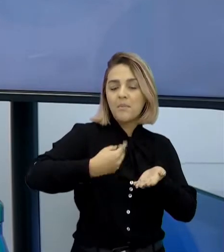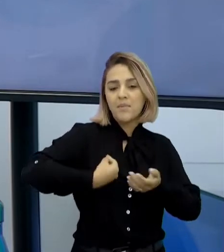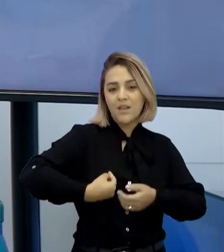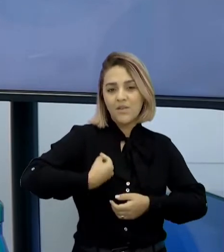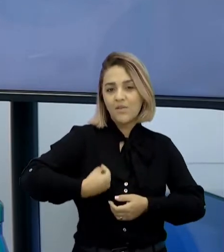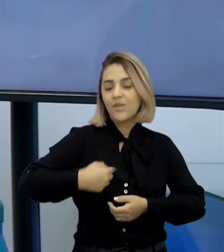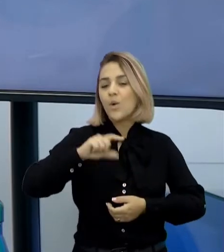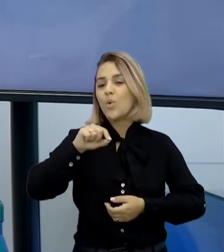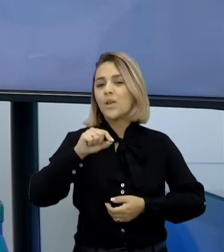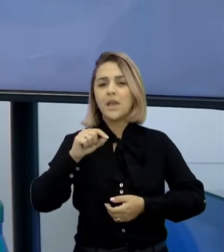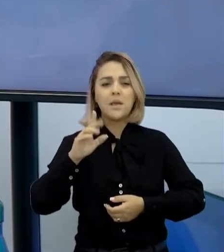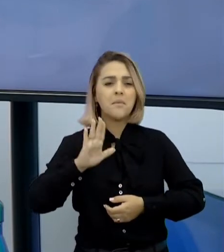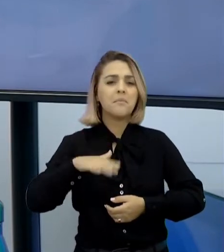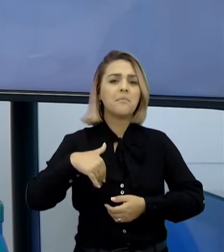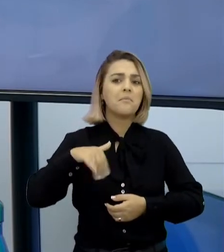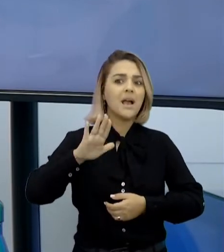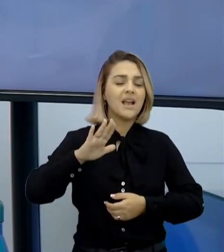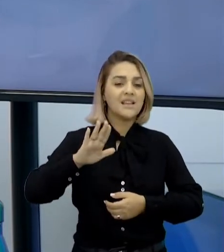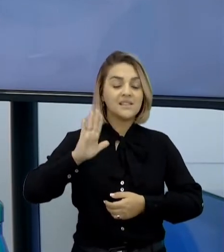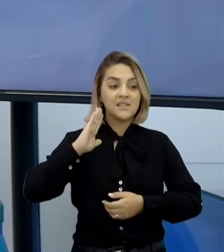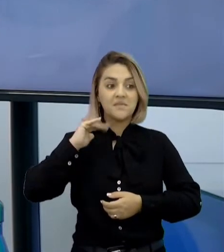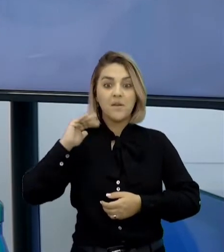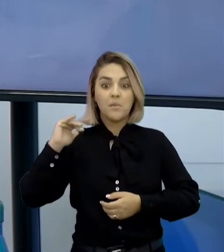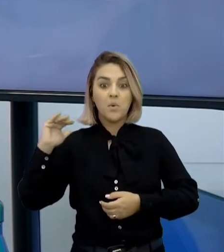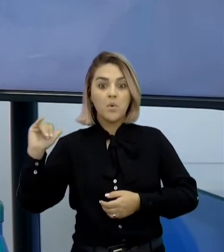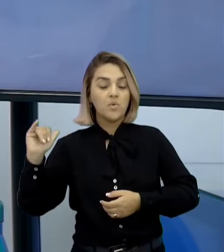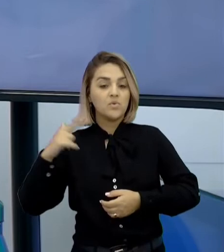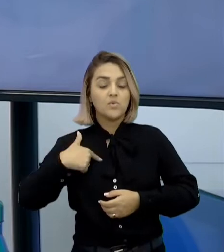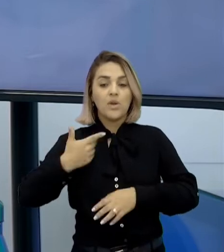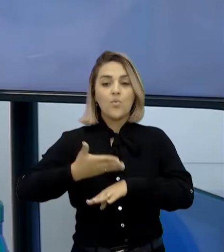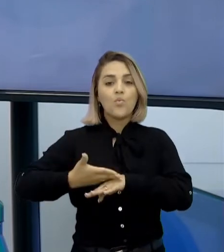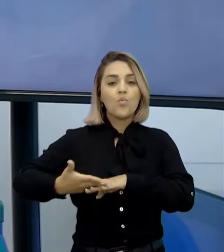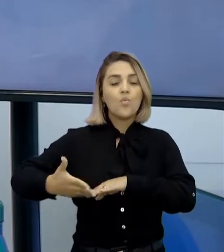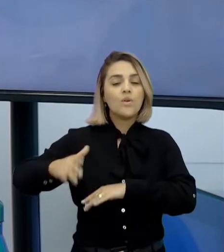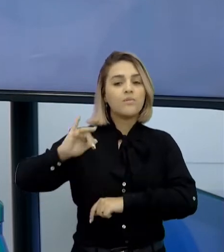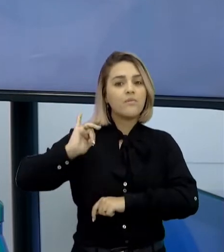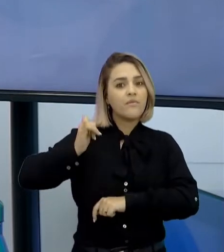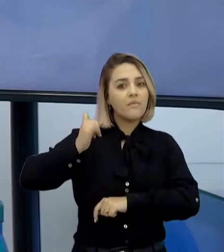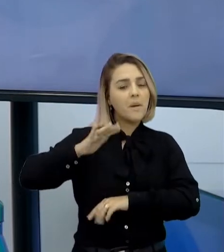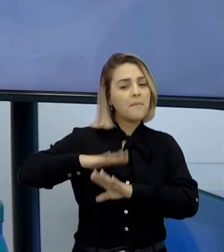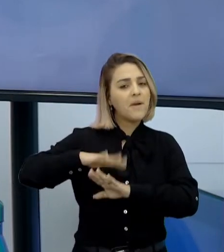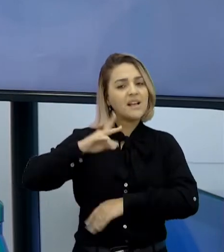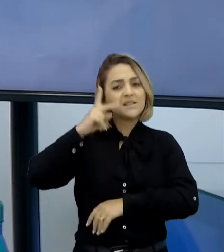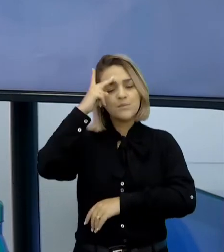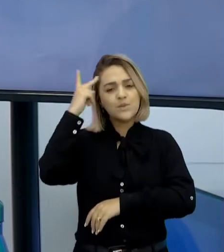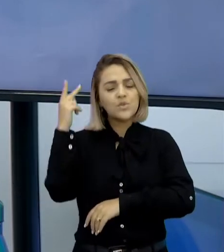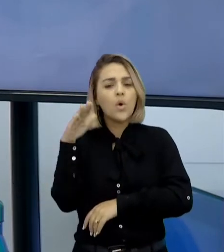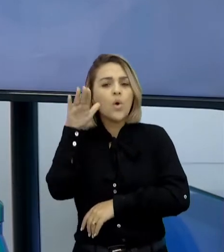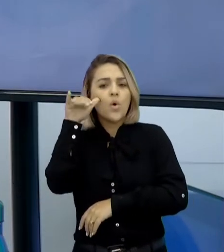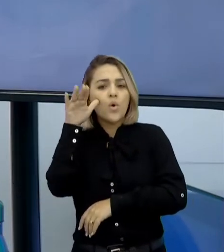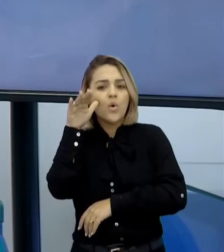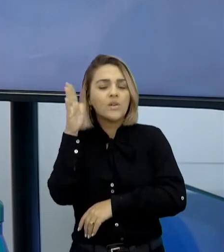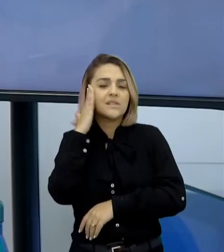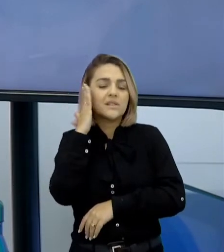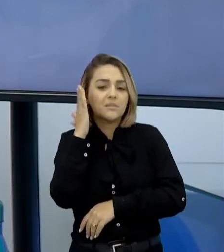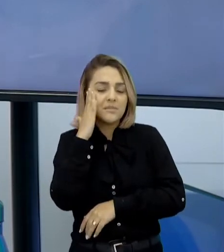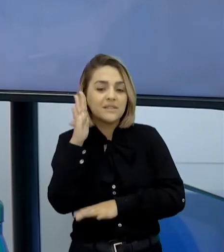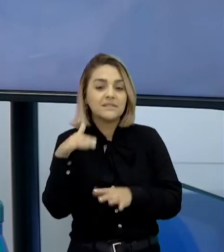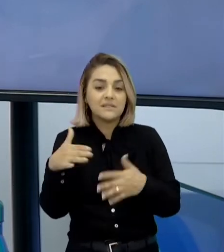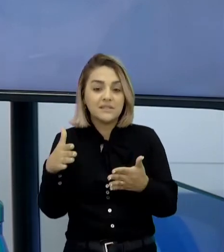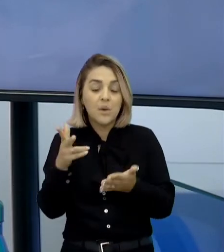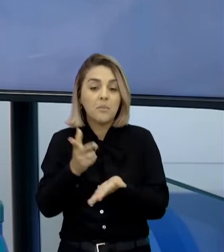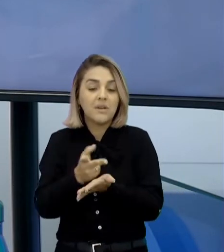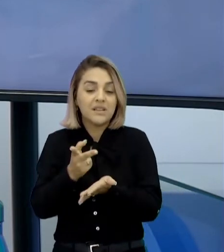mais polêmico, o que eu costumo falar mais, o que eu não falo e as pessoas têm curiosidade em saber. Então, mesmo